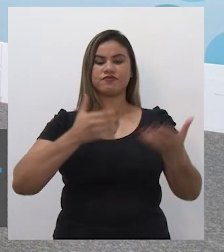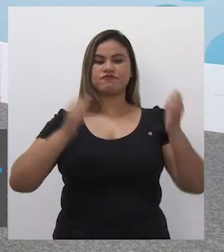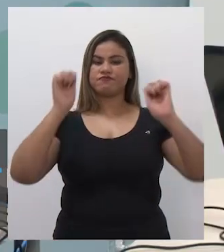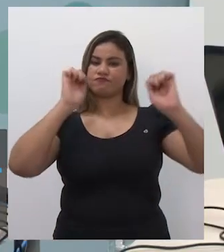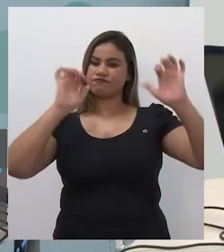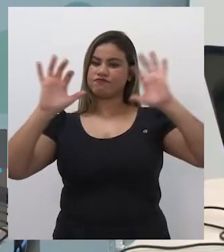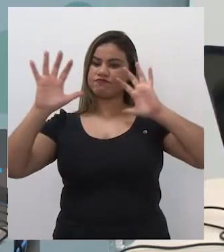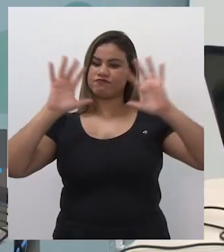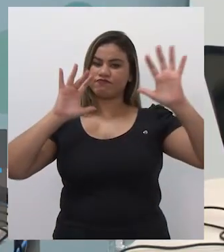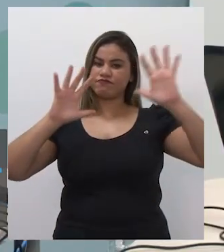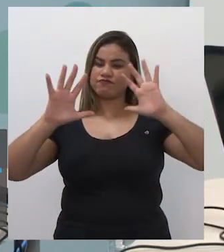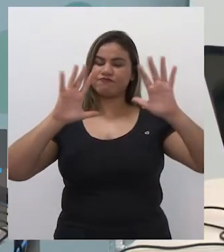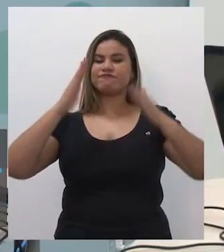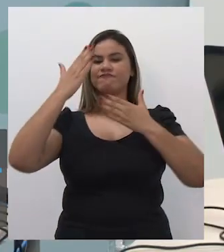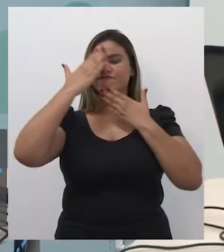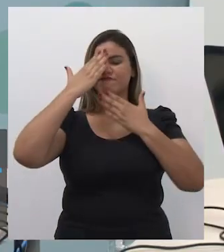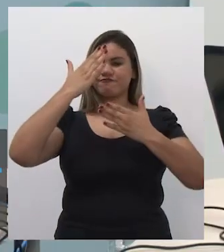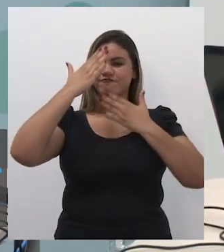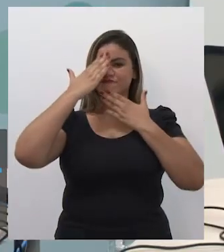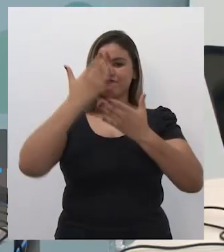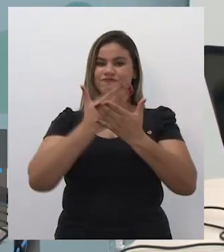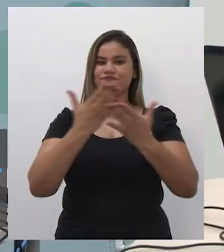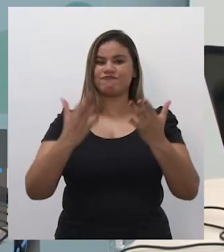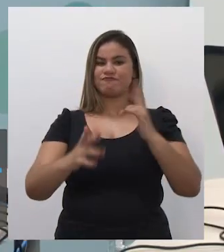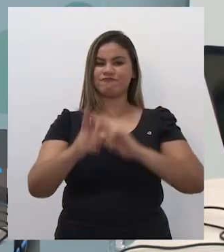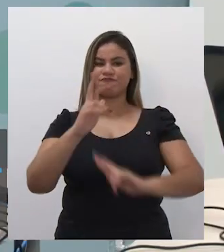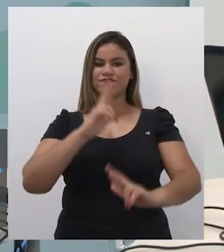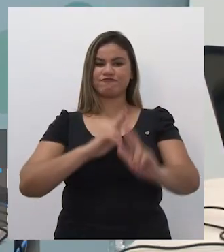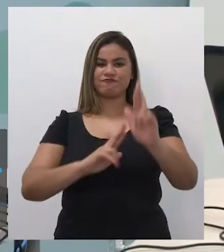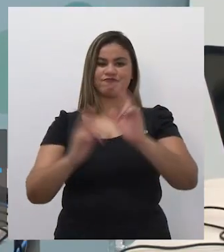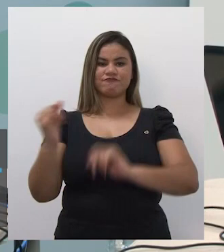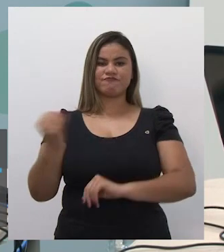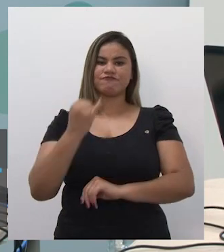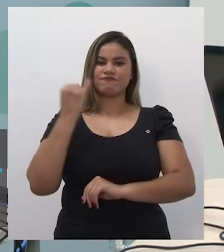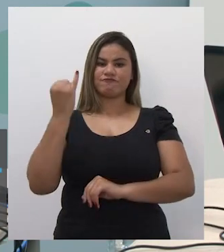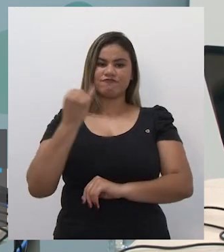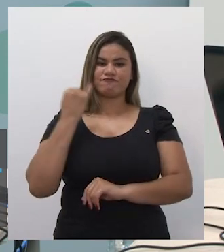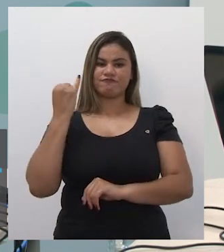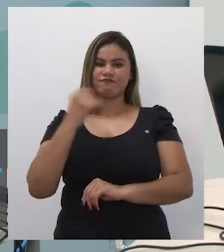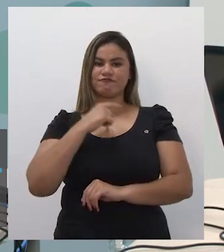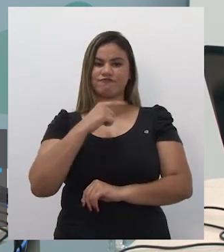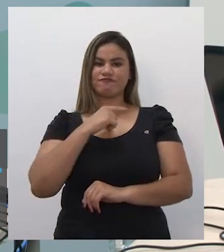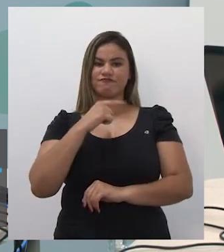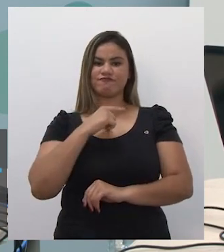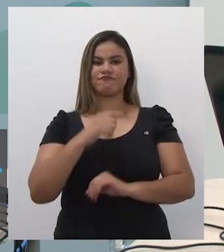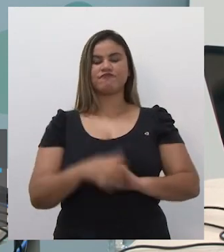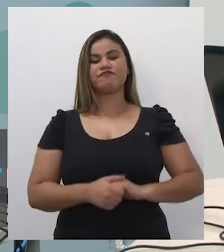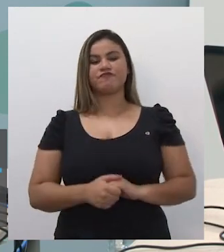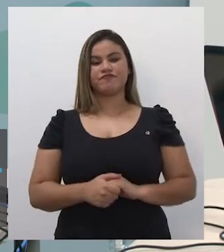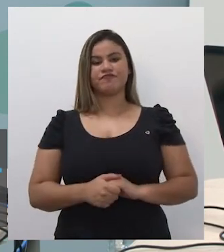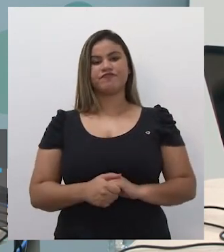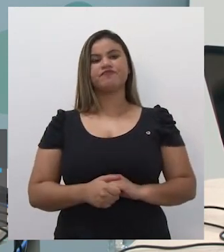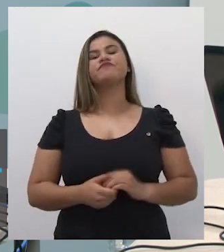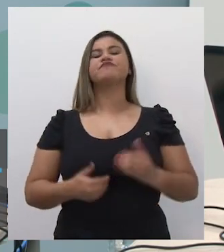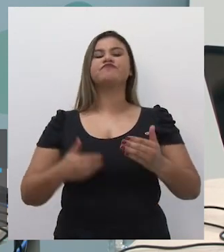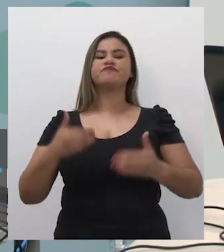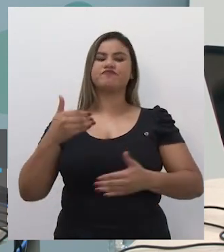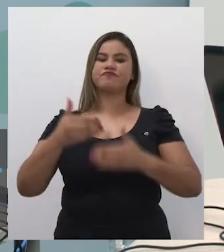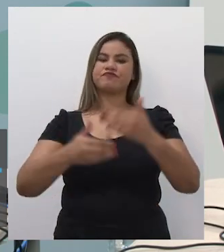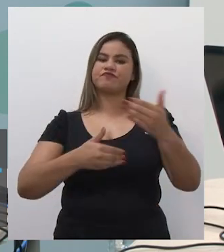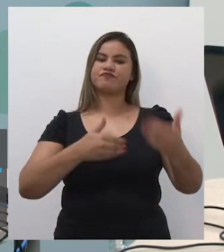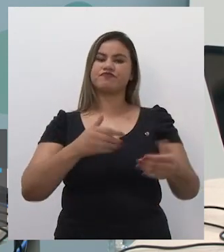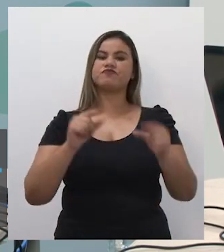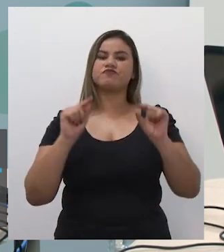refletir, trazer. Muito obrigado pelas participações de todos, participações extremamente pertinentes nesta manhã. E aí, dando prosseguimento aqui, Dani,